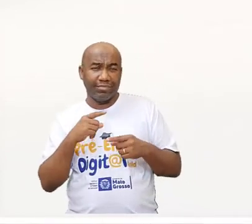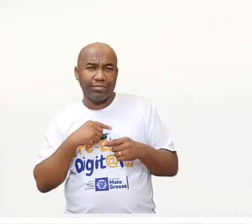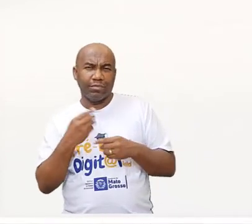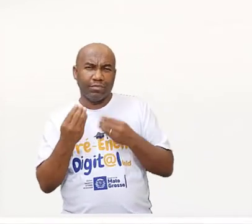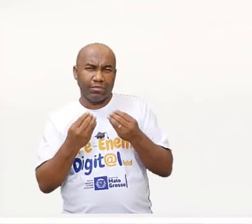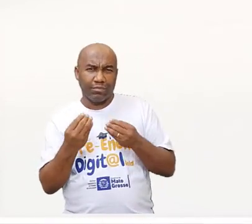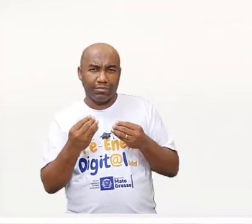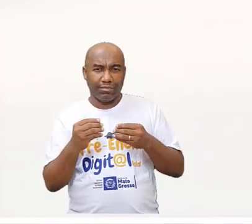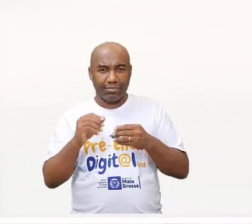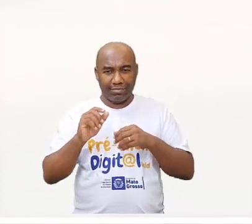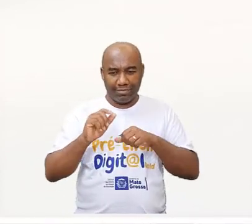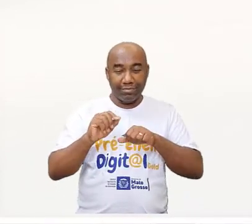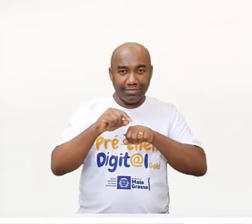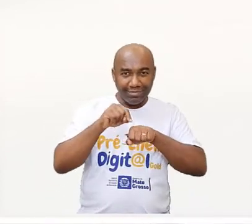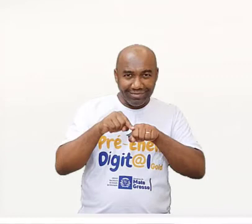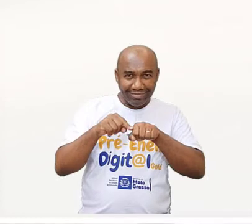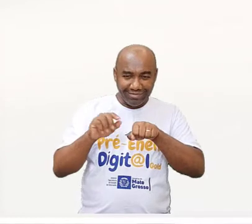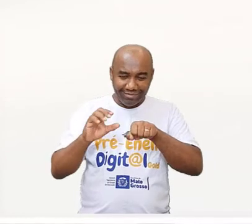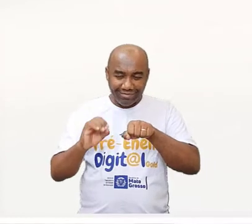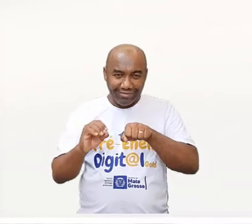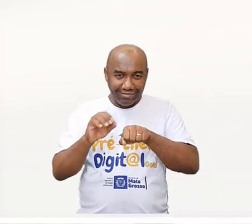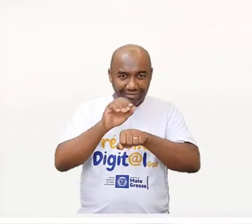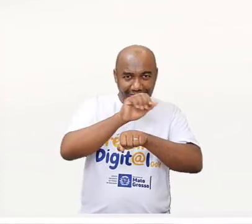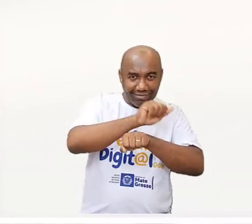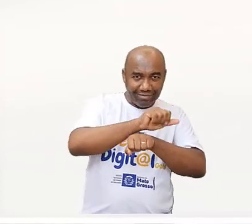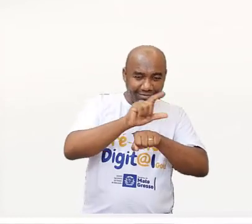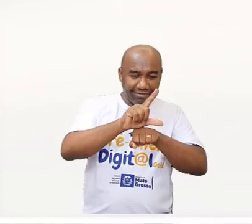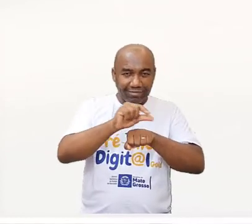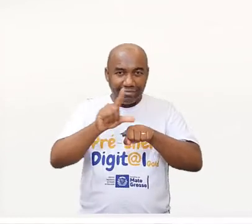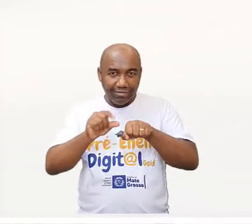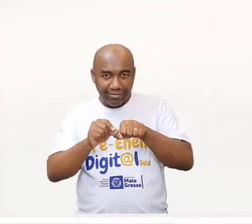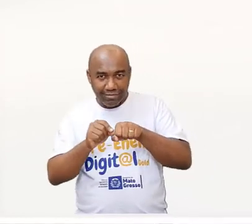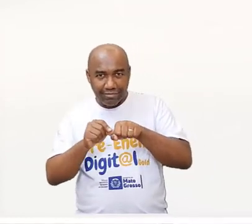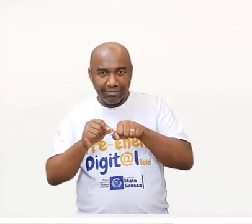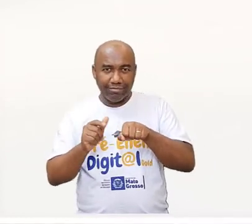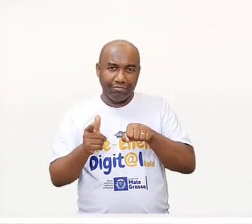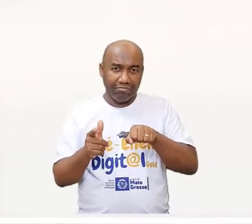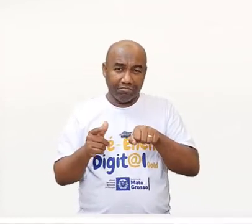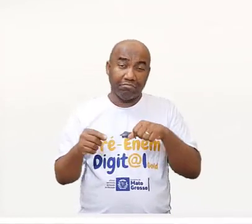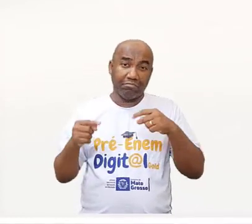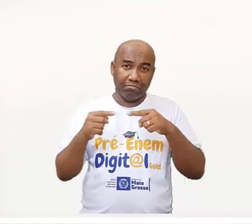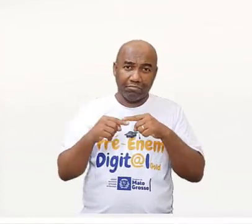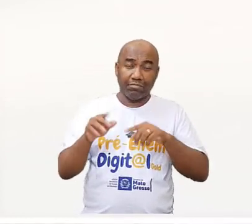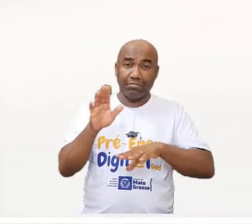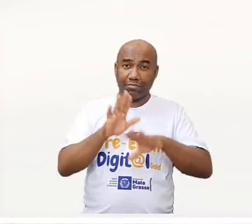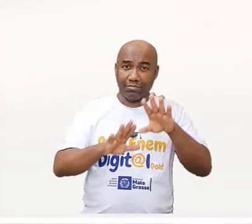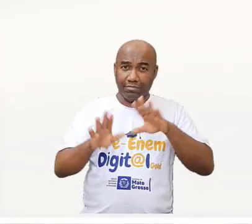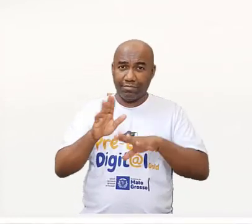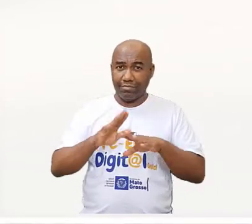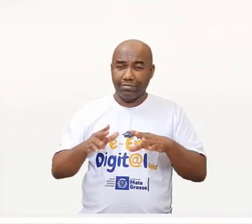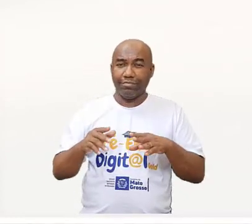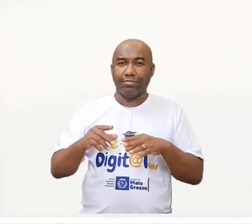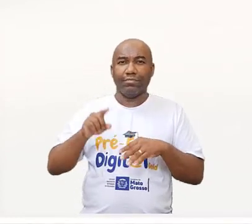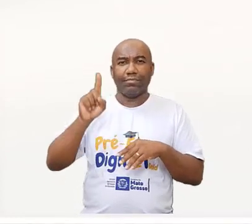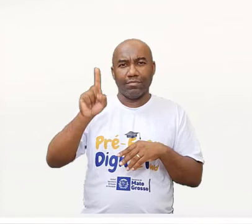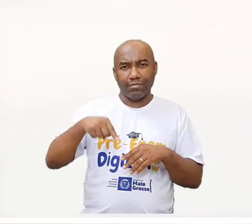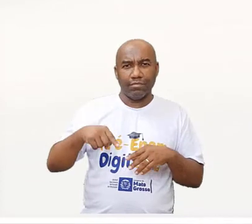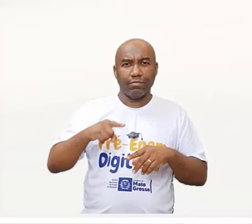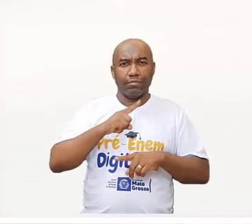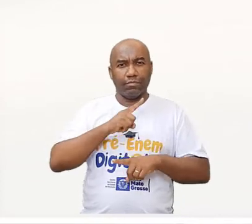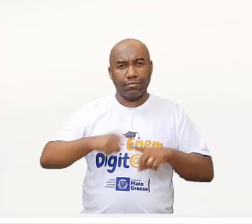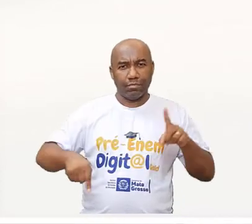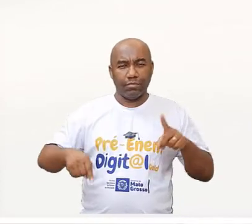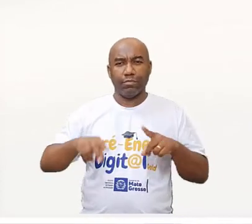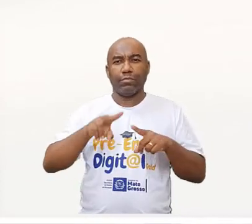obrigatoriamente o adjetivo deve ficar no feminino. É proibida a venda de